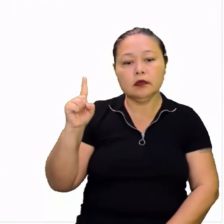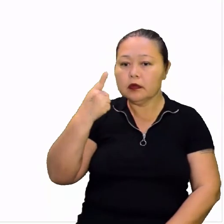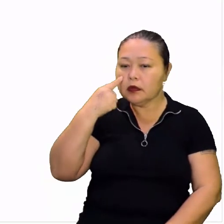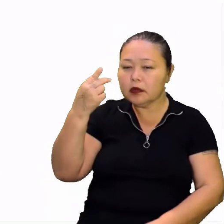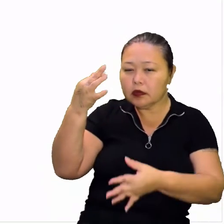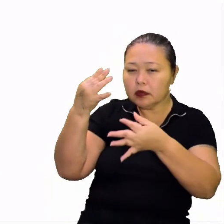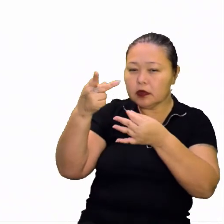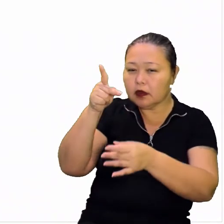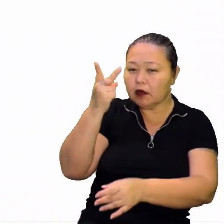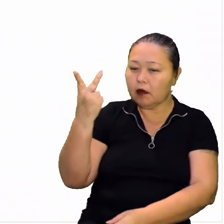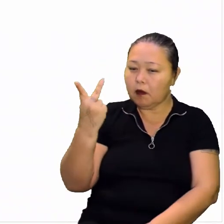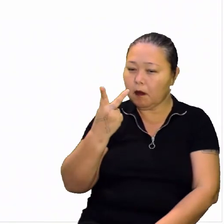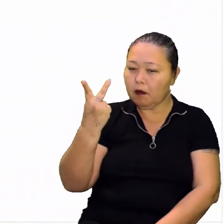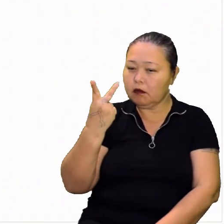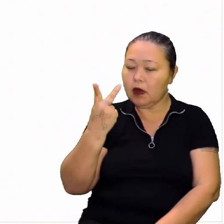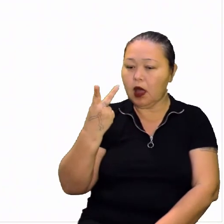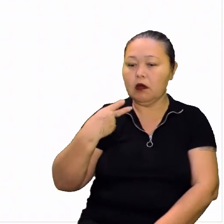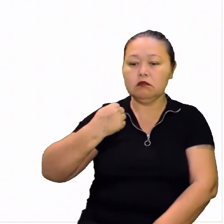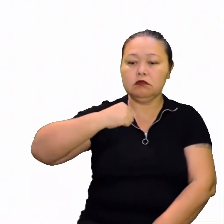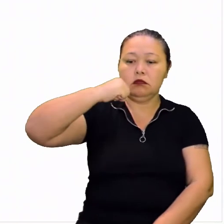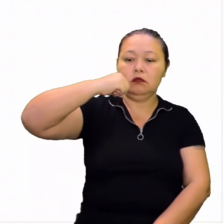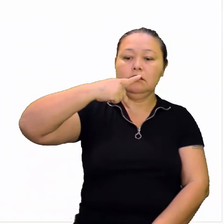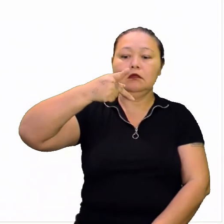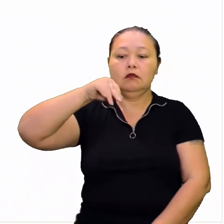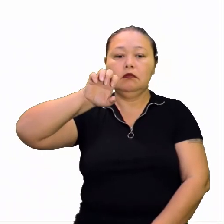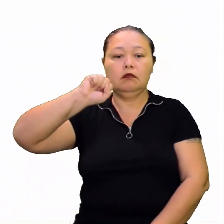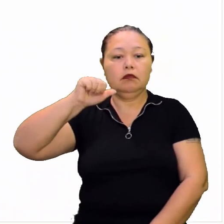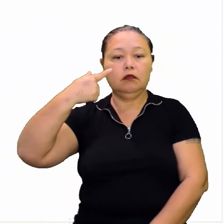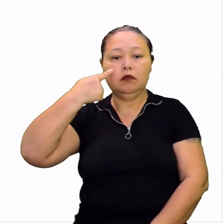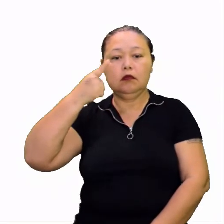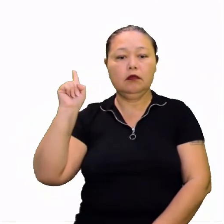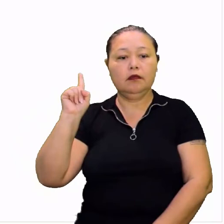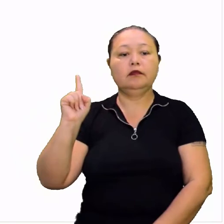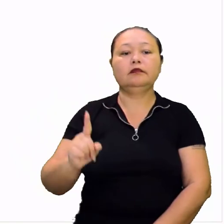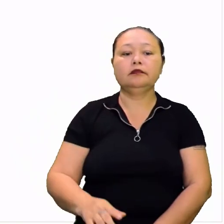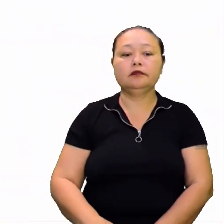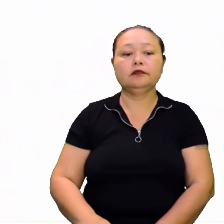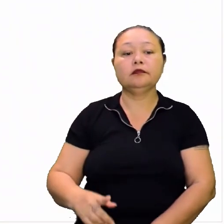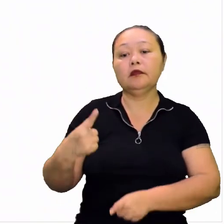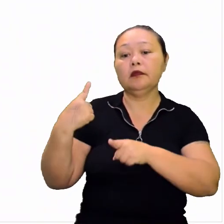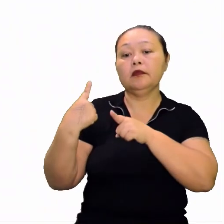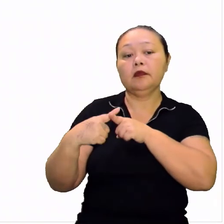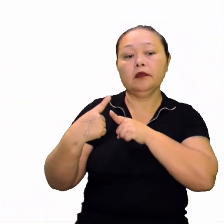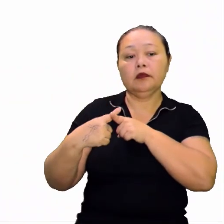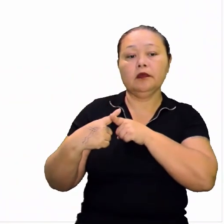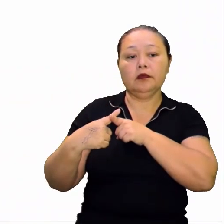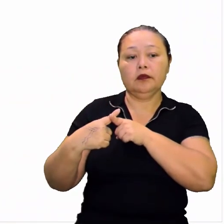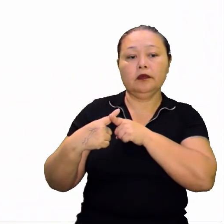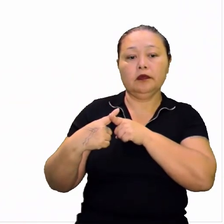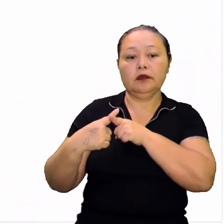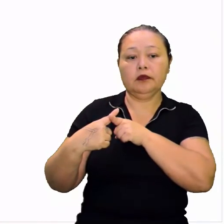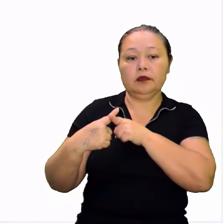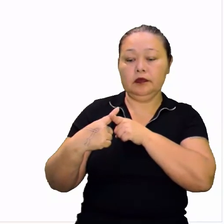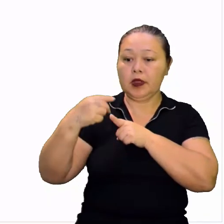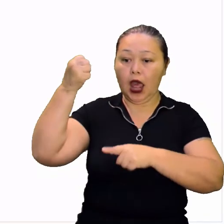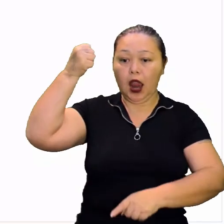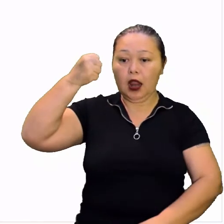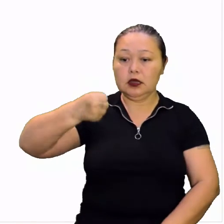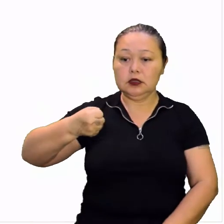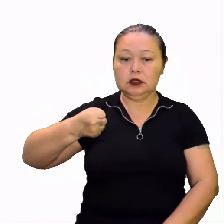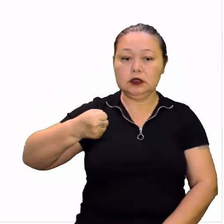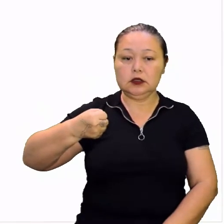aí, no detalhe, um par de guerreiros persas, vocês estão vendo aí. Por quê? Você vê aqui, ó, a